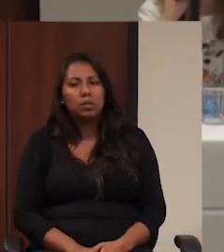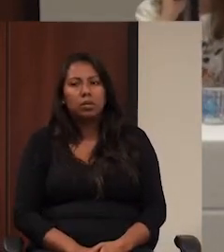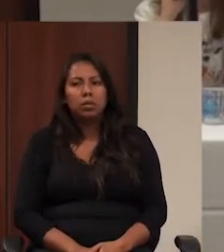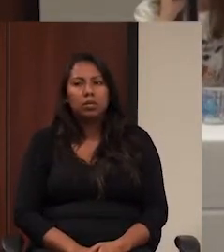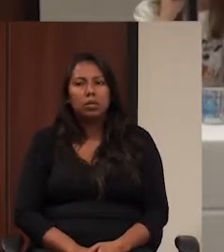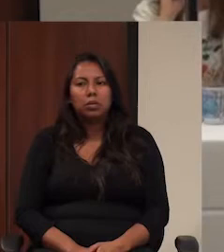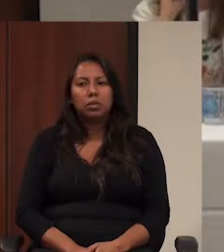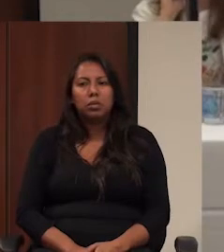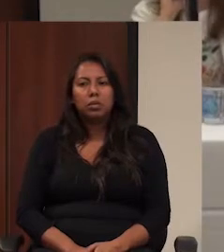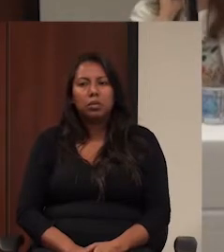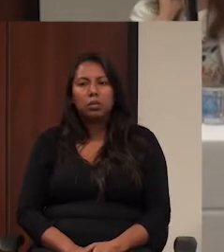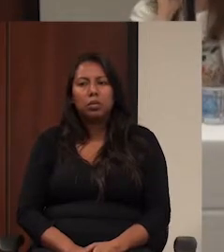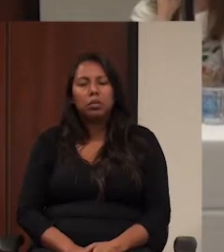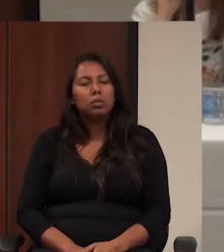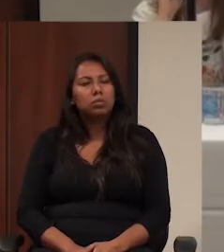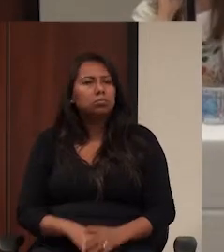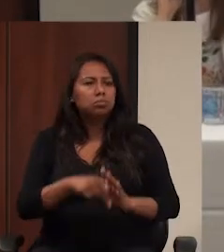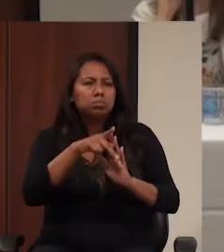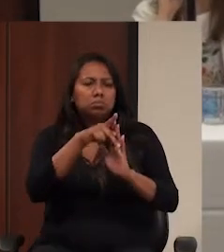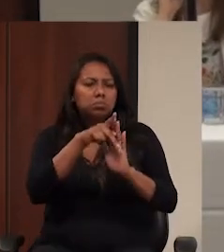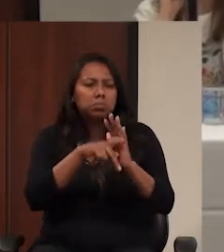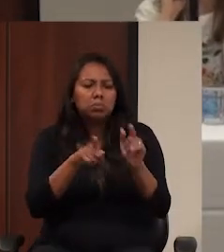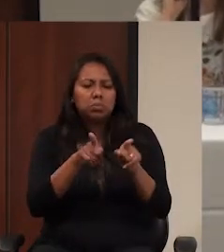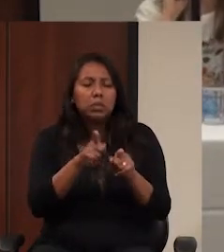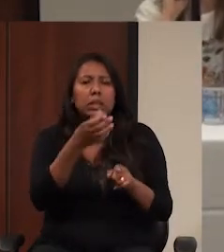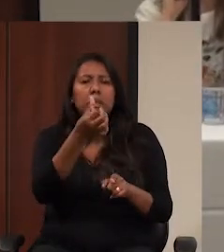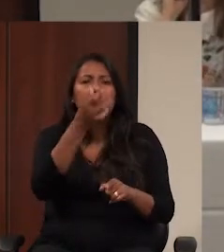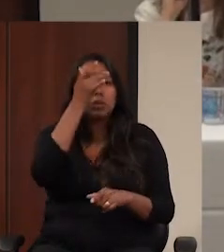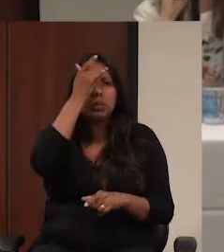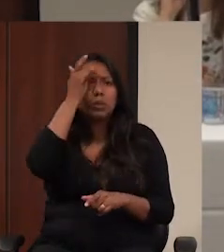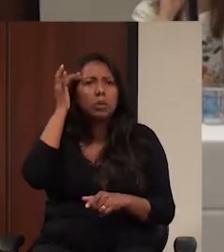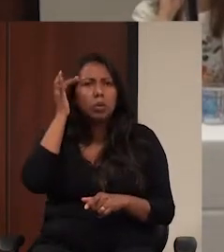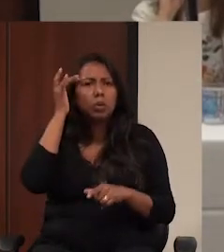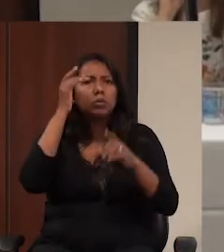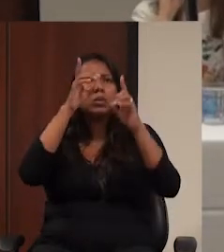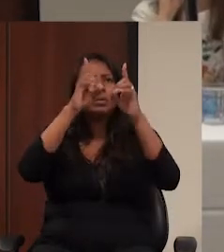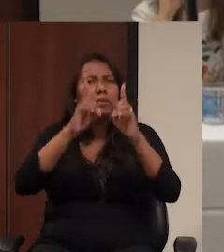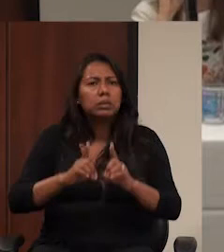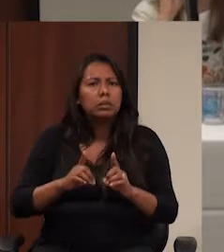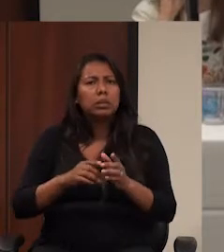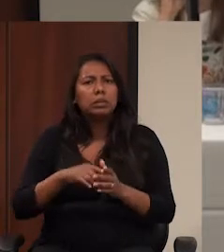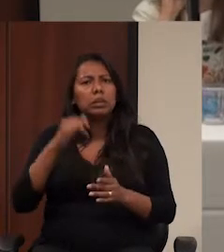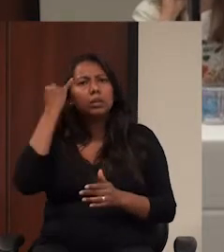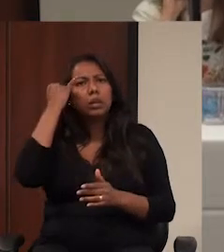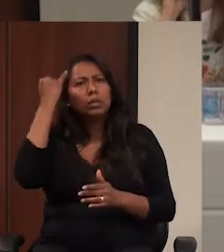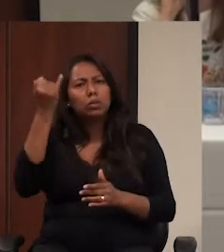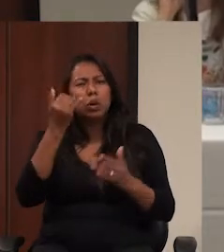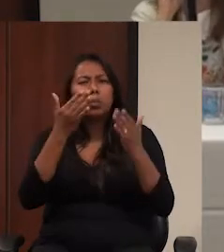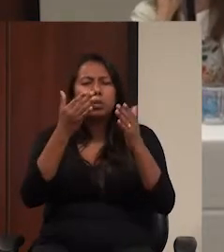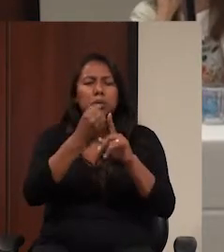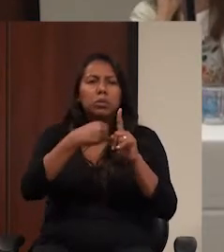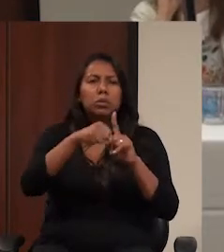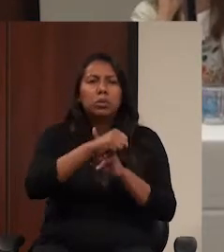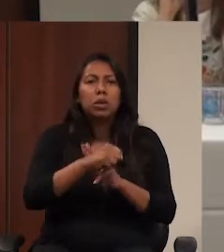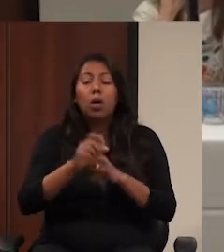exata. Eles fizeram um projeto pequeno com 6 pessoas com deficiência psicossocial e intelectual. Eles tinham como objetivo compreender como as